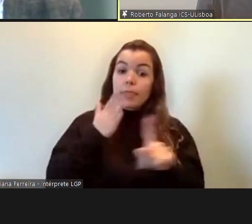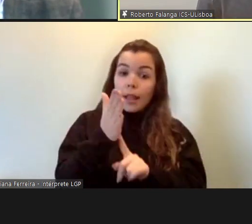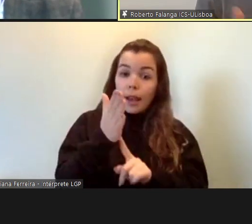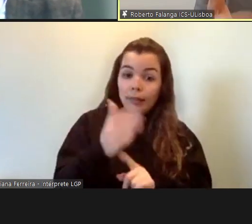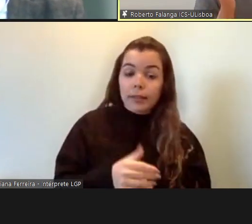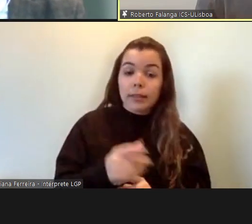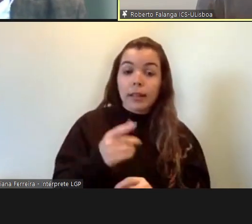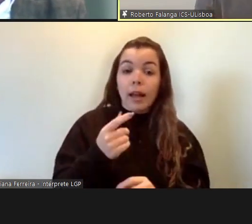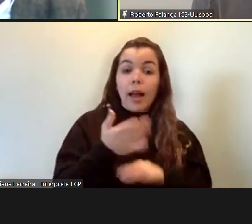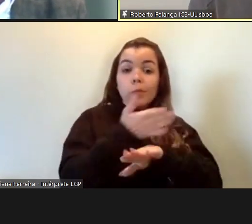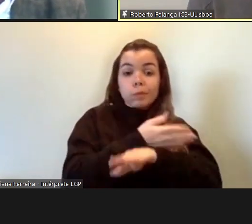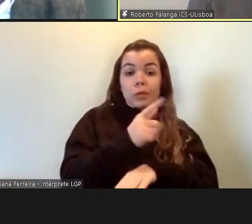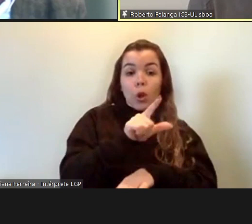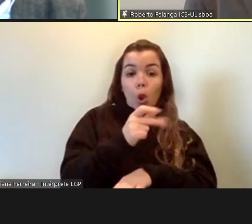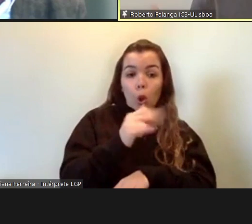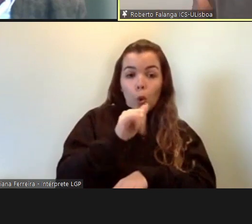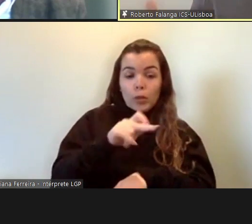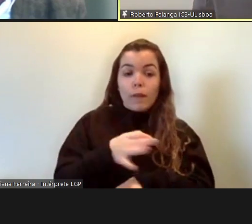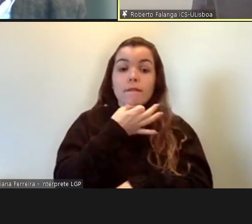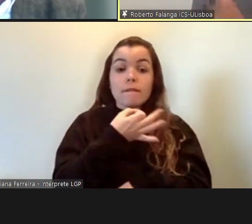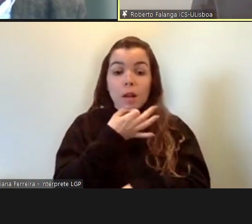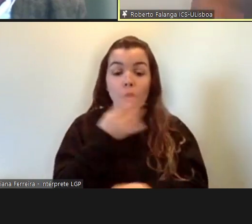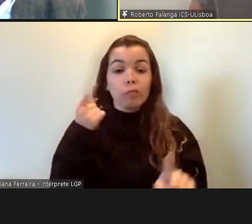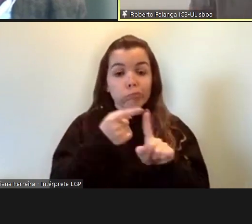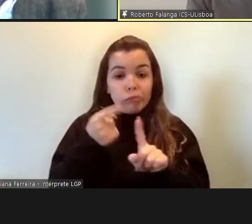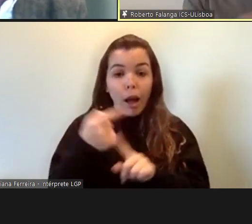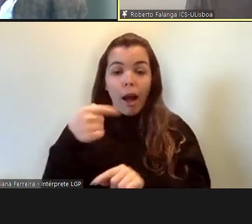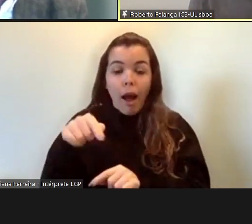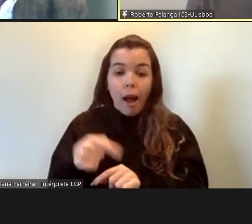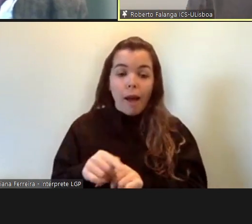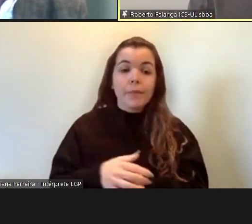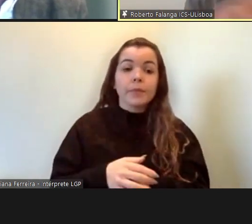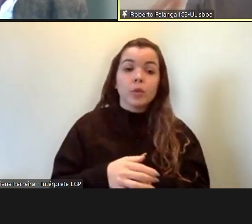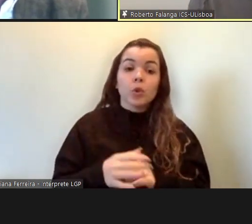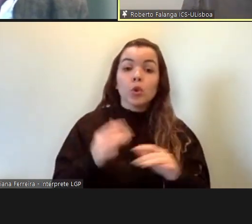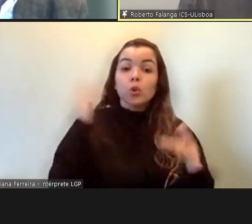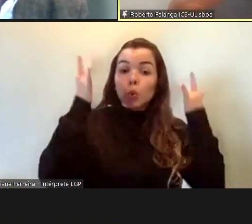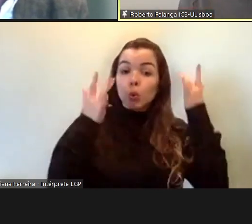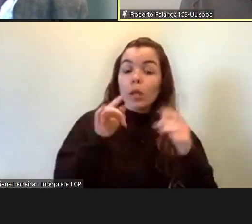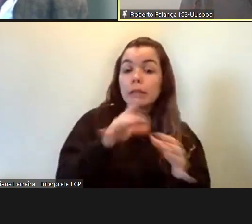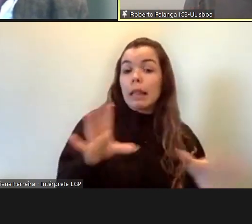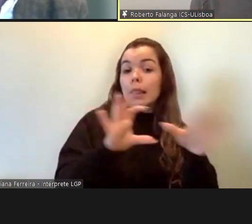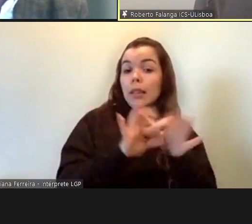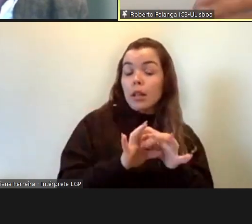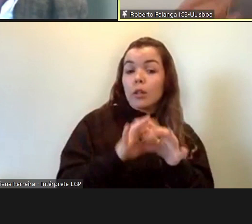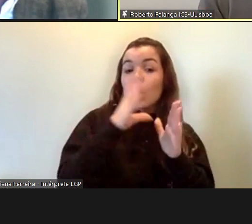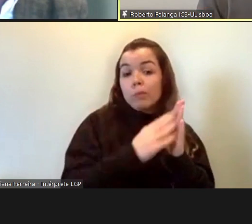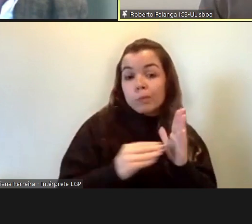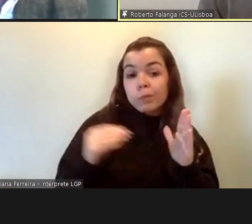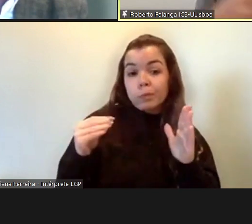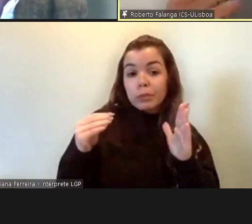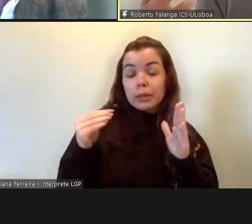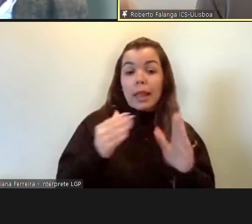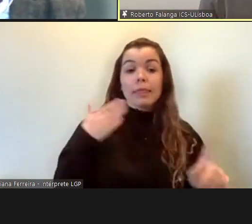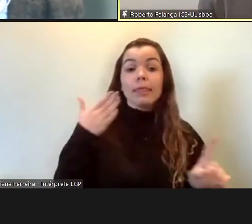Luísa referiu a existência de referendos. Teoricamente, os referendos estão ligados a um modelo de democracia que é a democracia direta. Depois